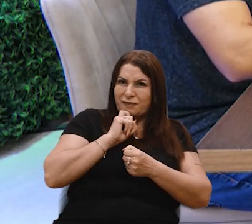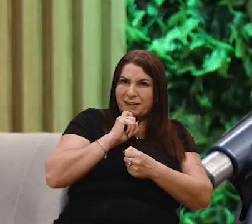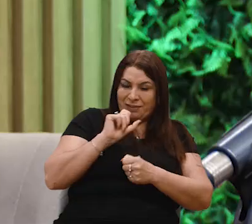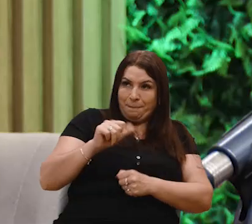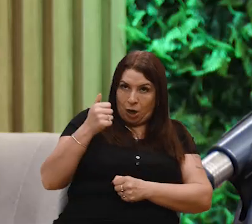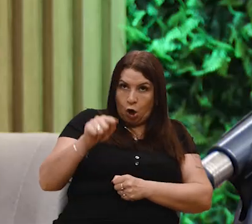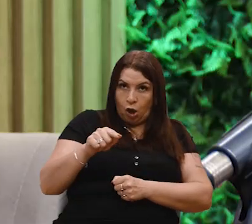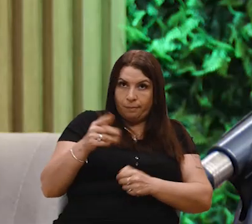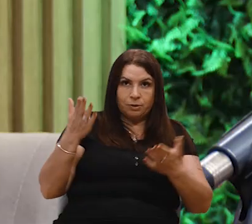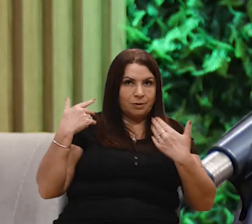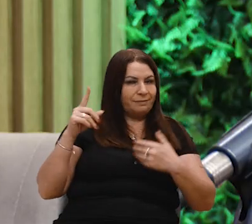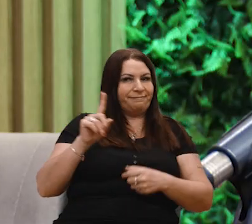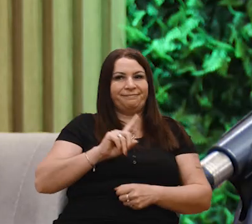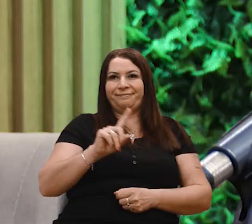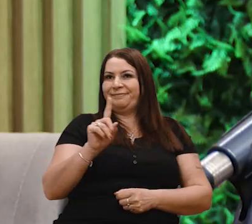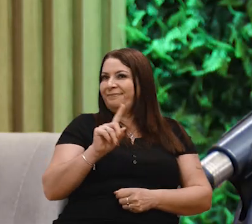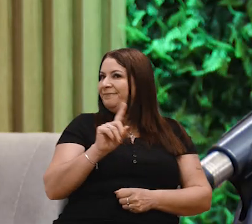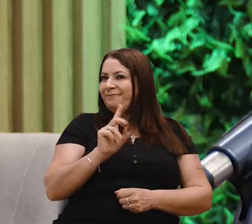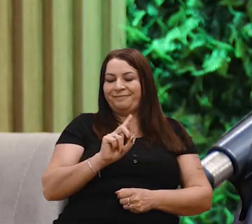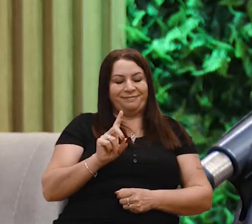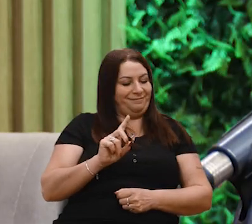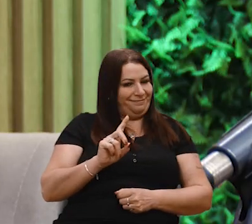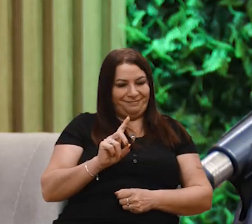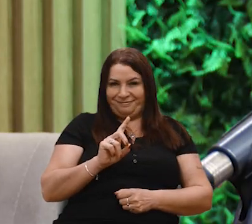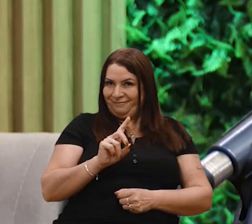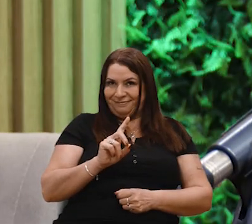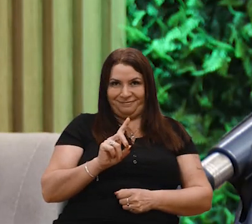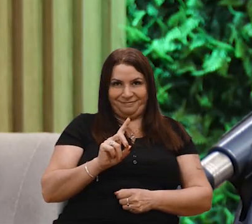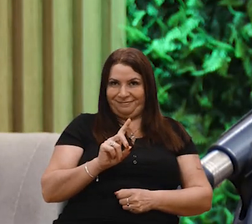Agora que começa a esfriar vai ser melhor, né? Com esse calor. Eu disse, não.